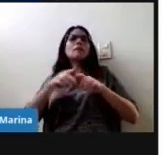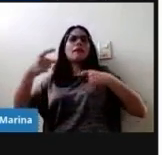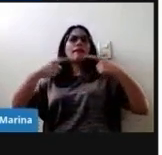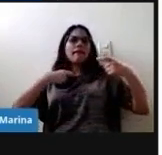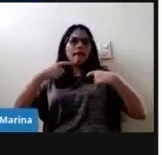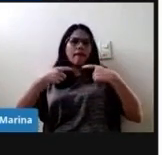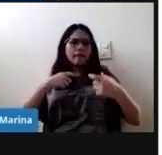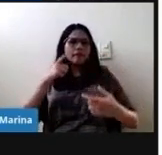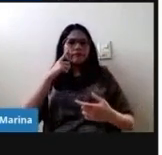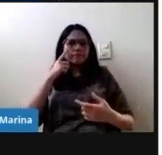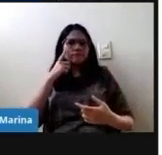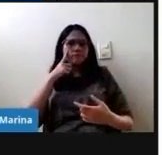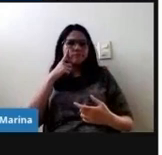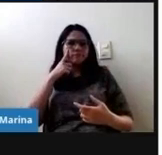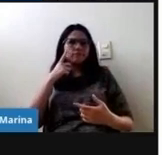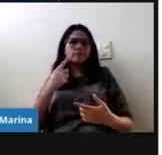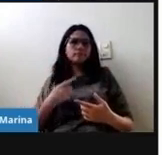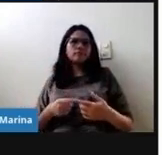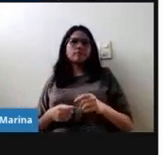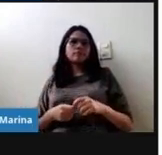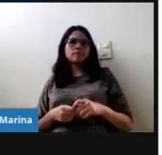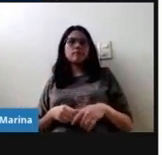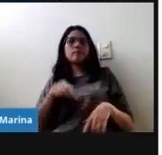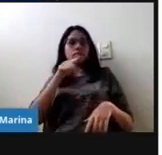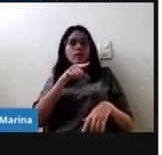Nesse período, nesse primeiro estágio,